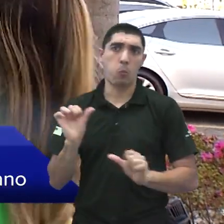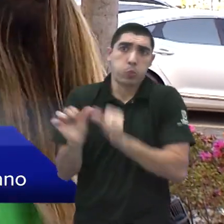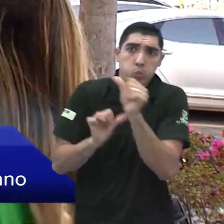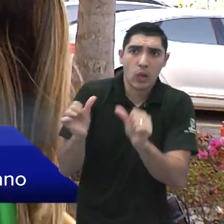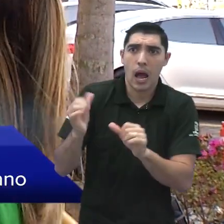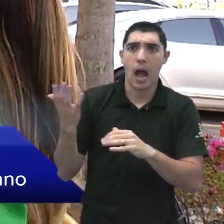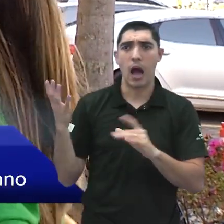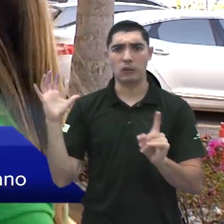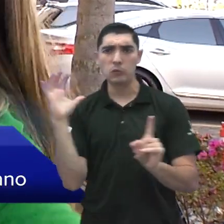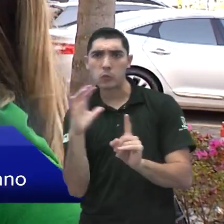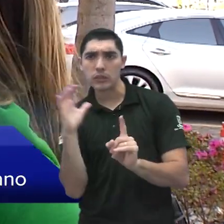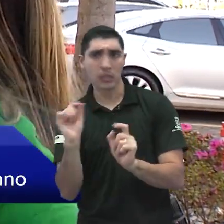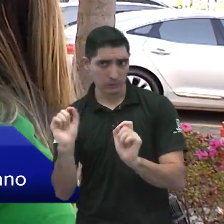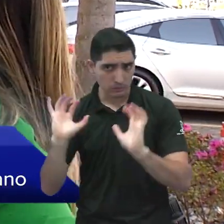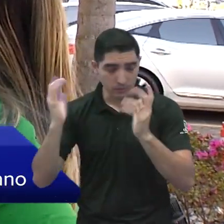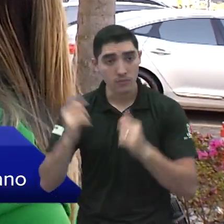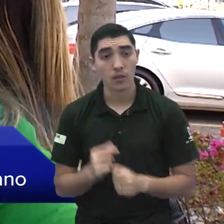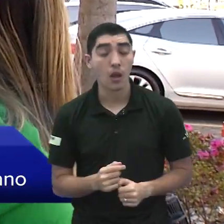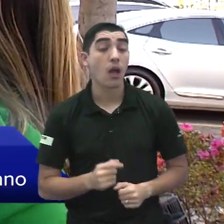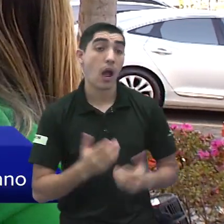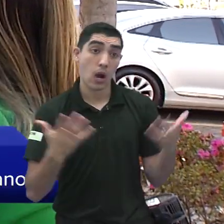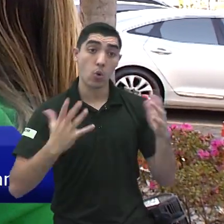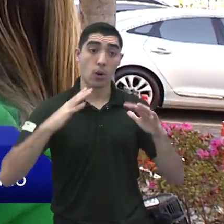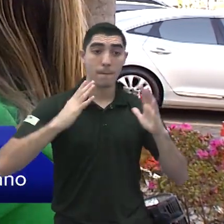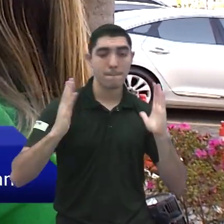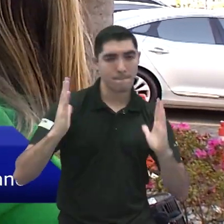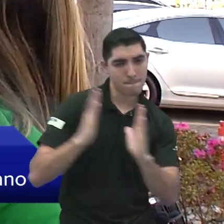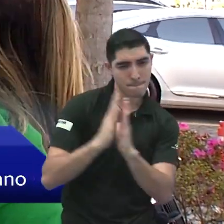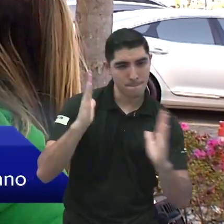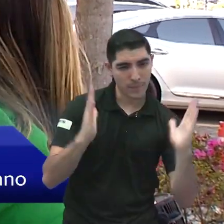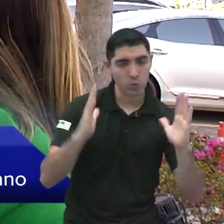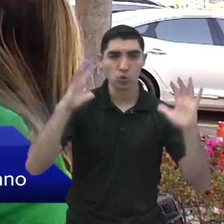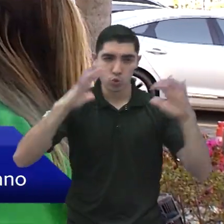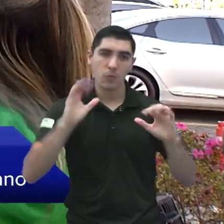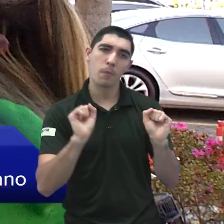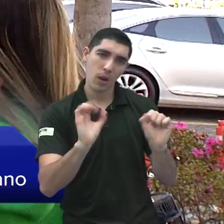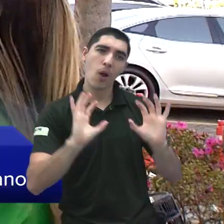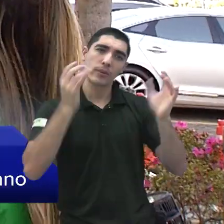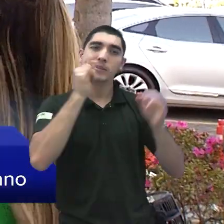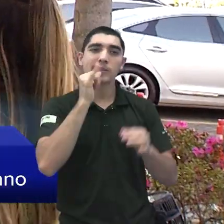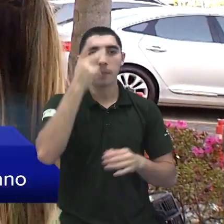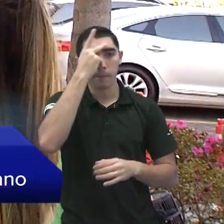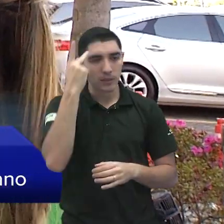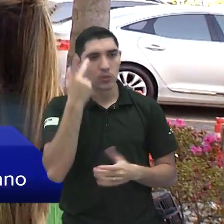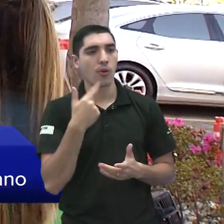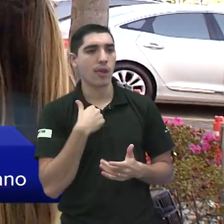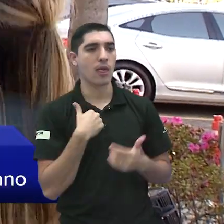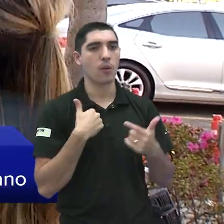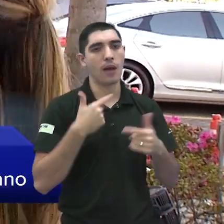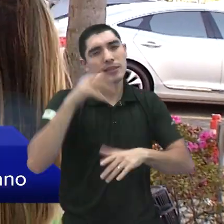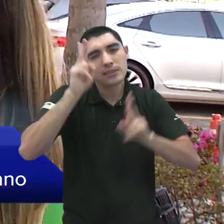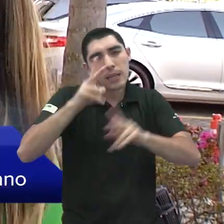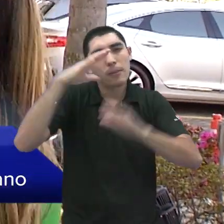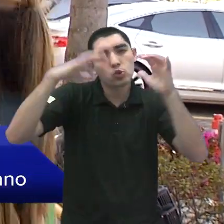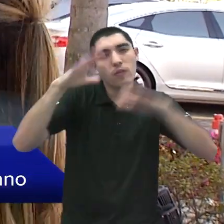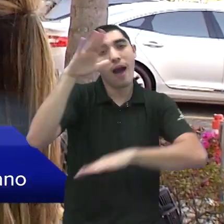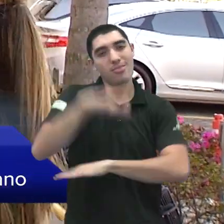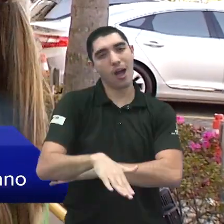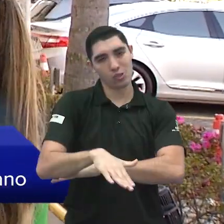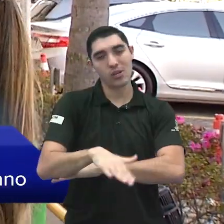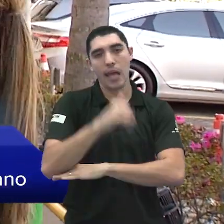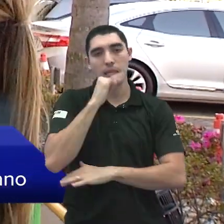população? Geralmente essas pancadas de chuva agora, né, elas impactam porque vem geralmente à tarde. Então, geralmente a logística à tarde fica um